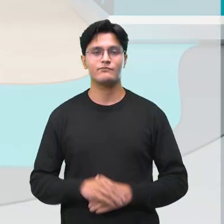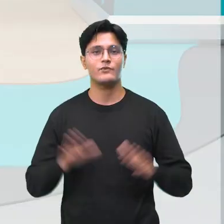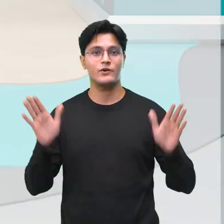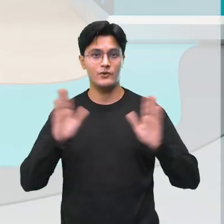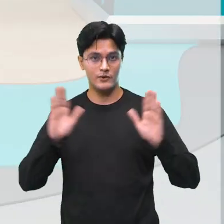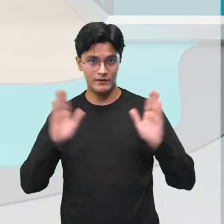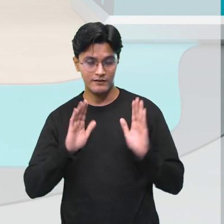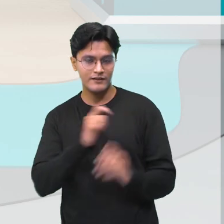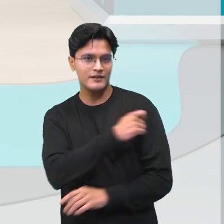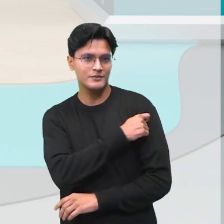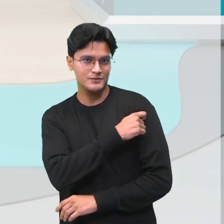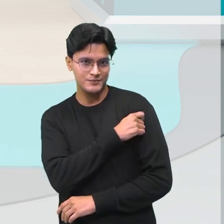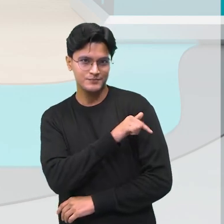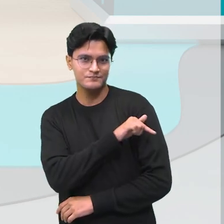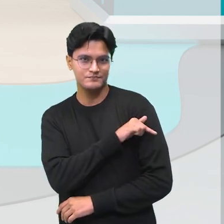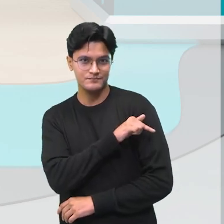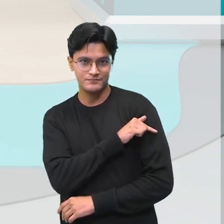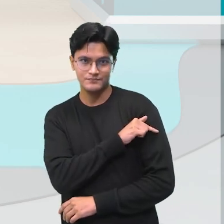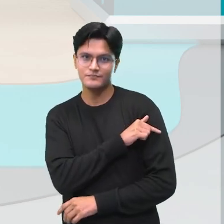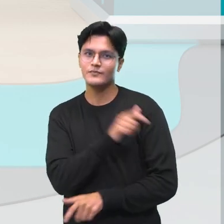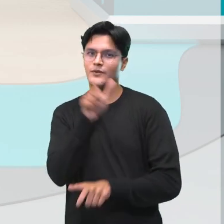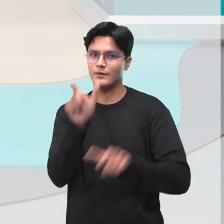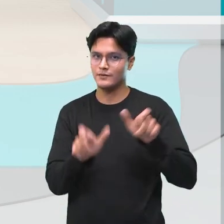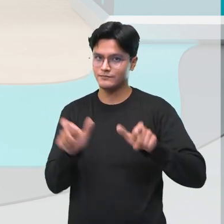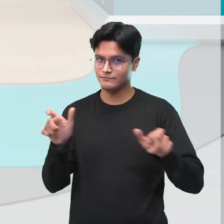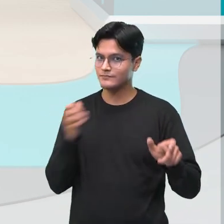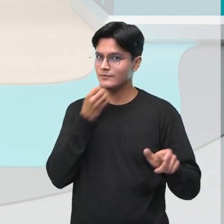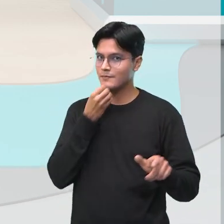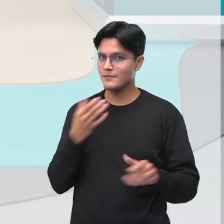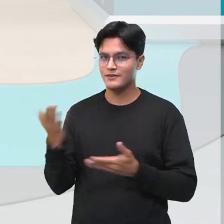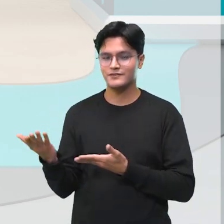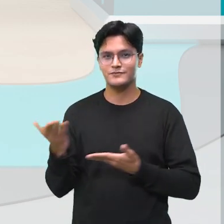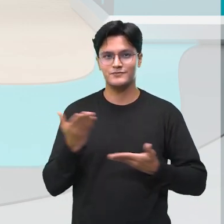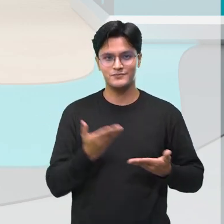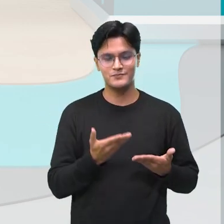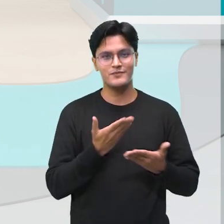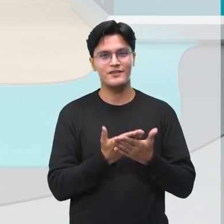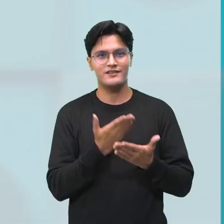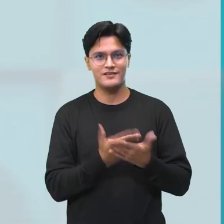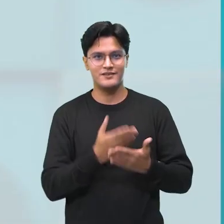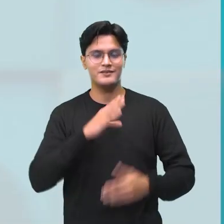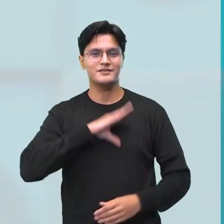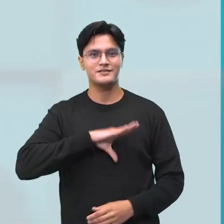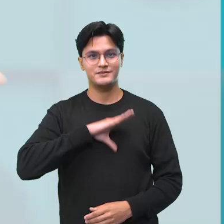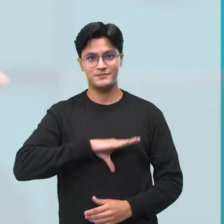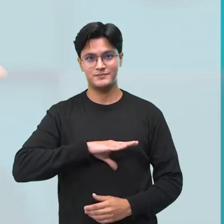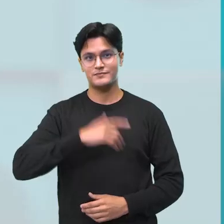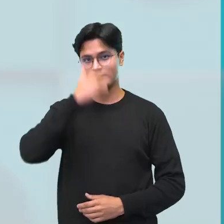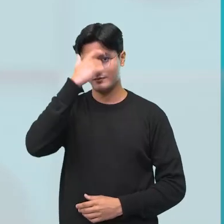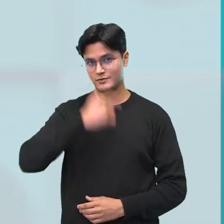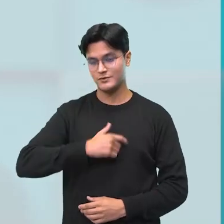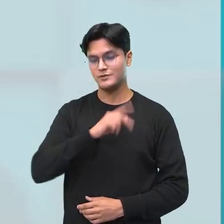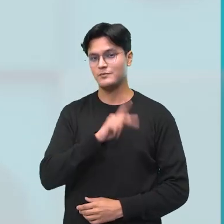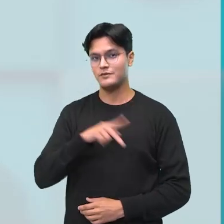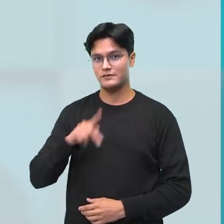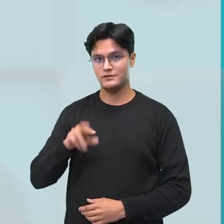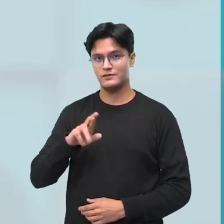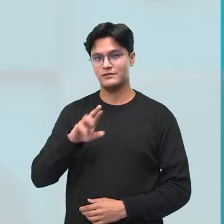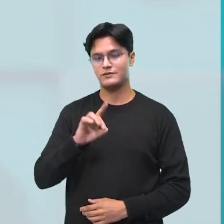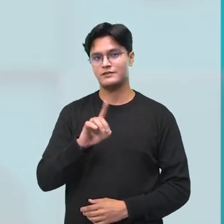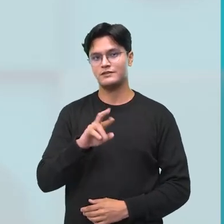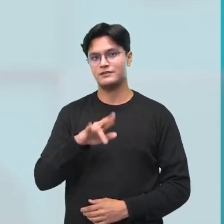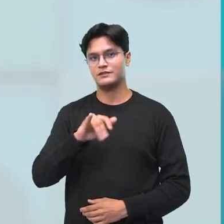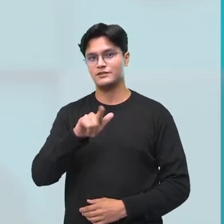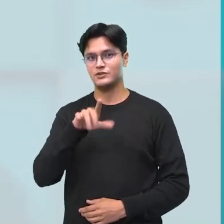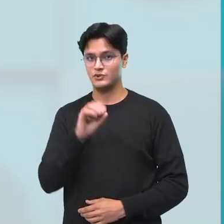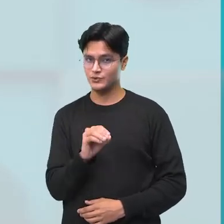Olá, alunos do 7º ano, sejam bem-vindos a mais uma aula de língua portuguesa. Eu sou o professor Rodrigo Ribeiro,